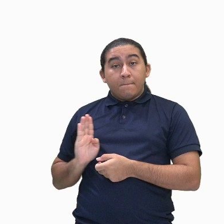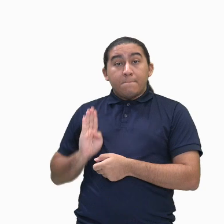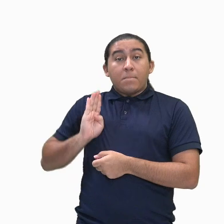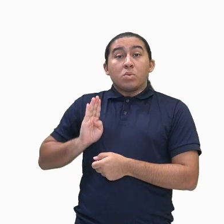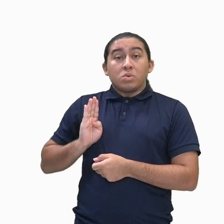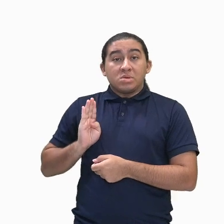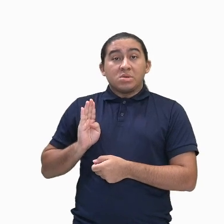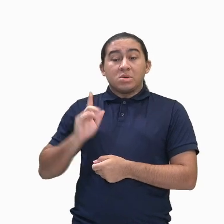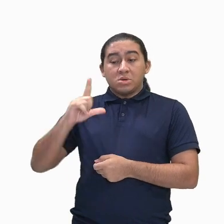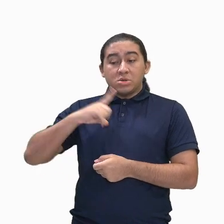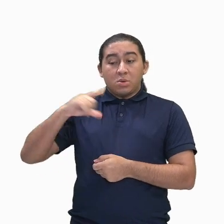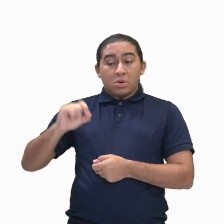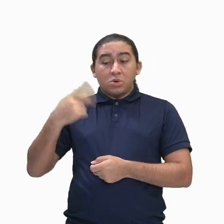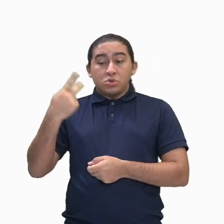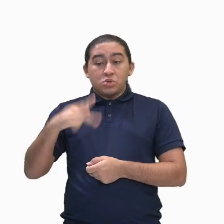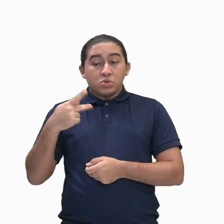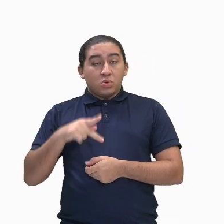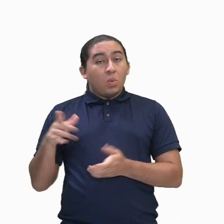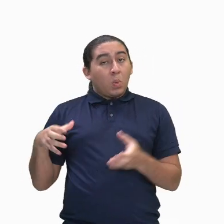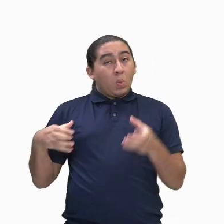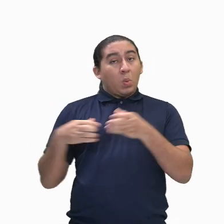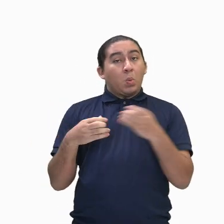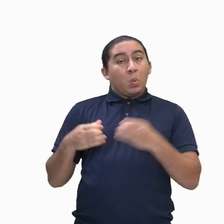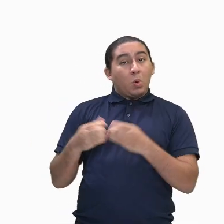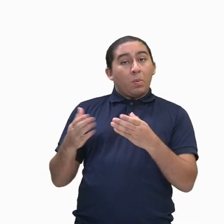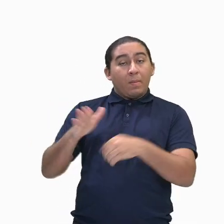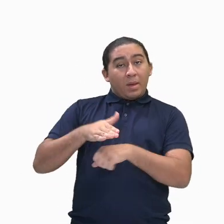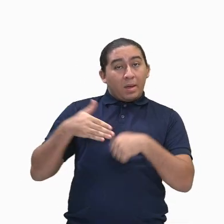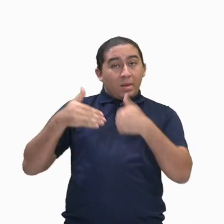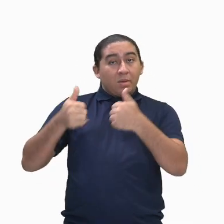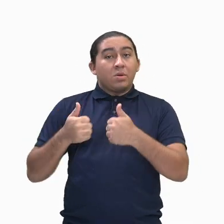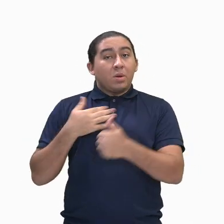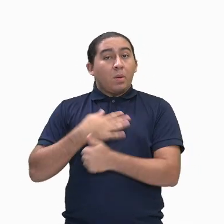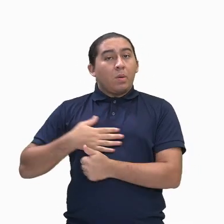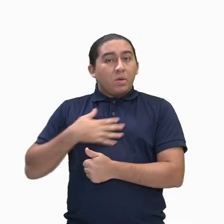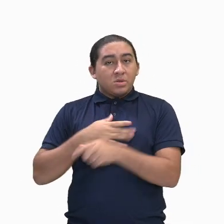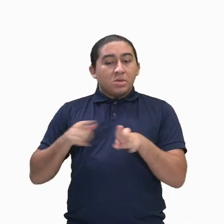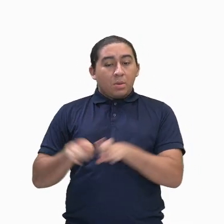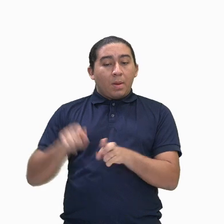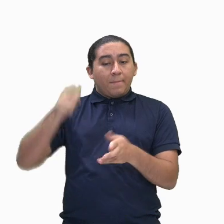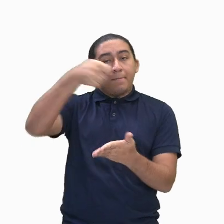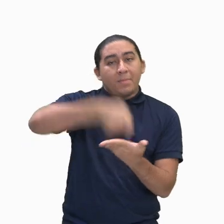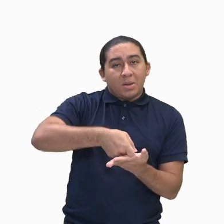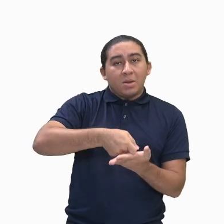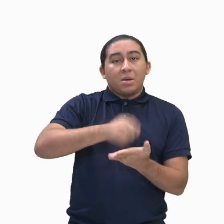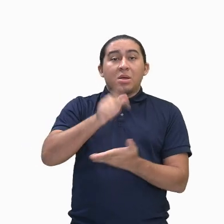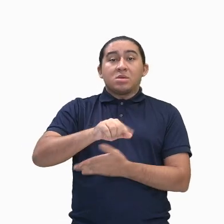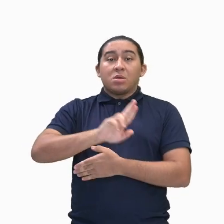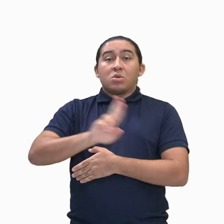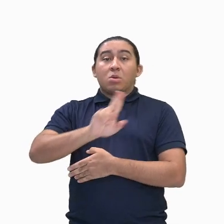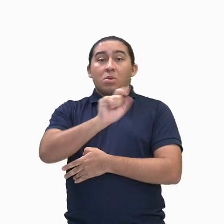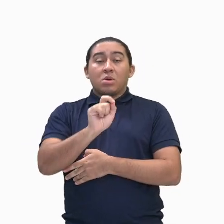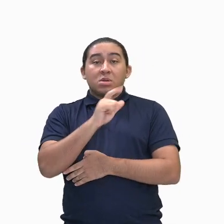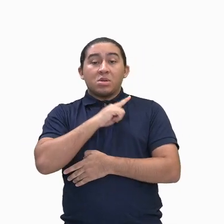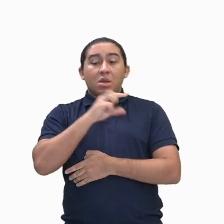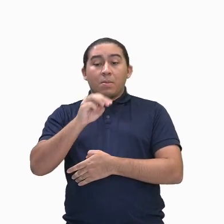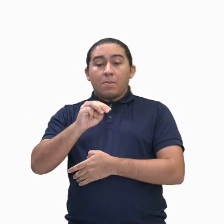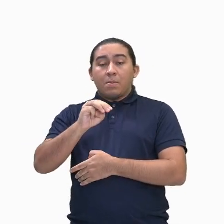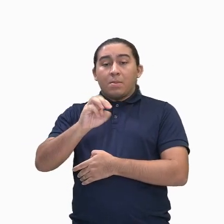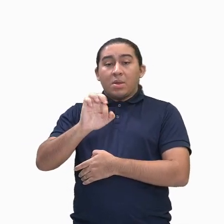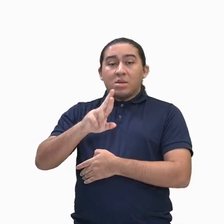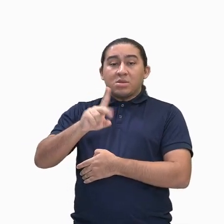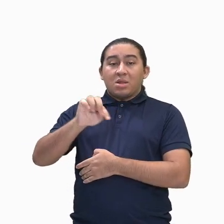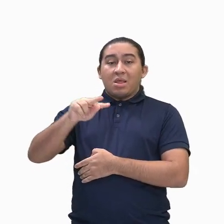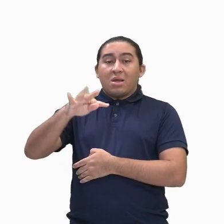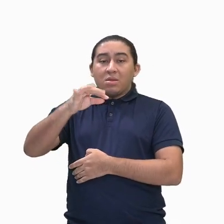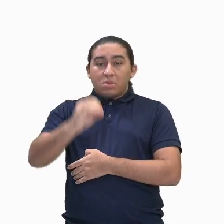muitas vezes tinha os seus protegidos ali, pintores, escultores, e essa era a chamada prática do mecenato. Então, quem fazia